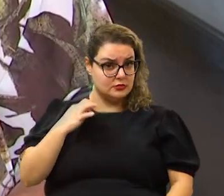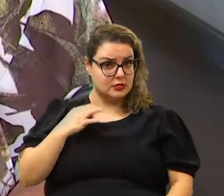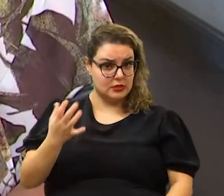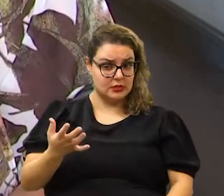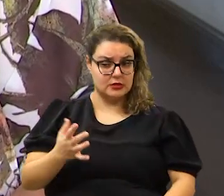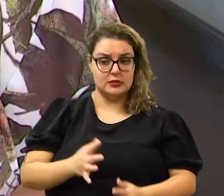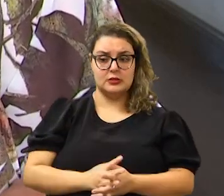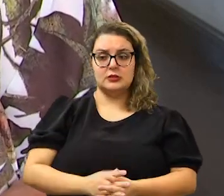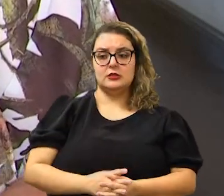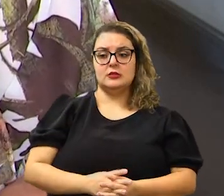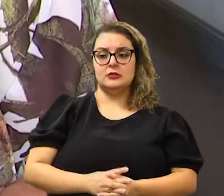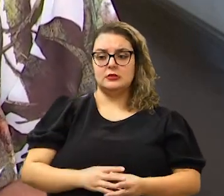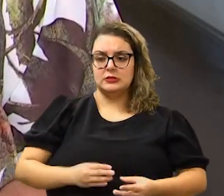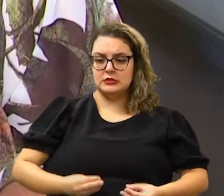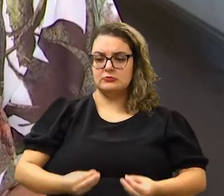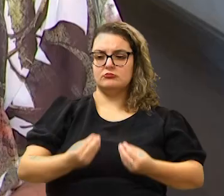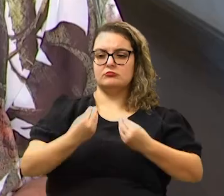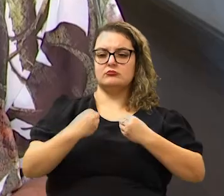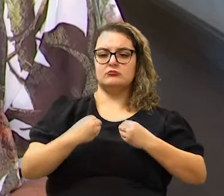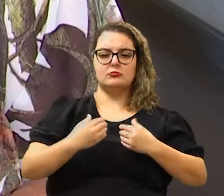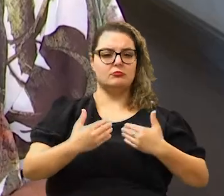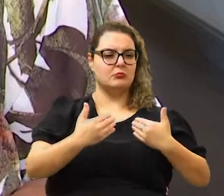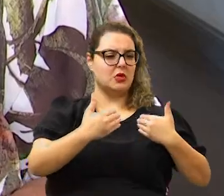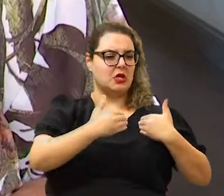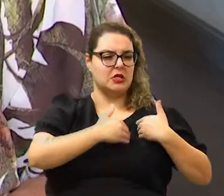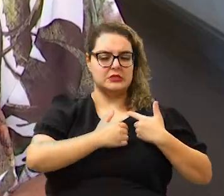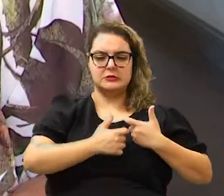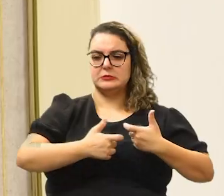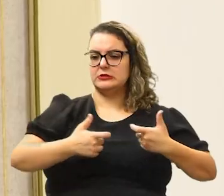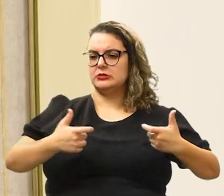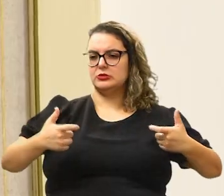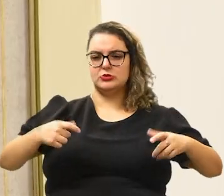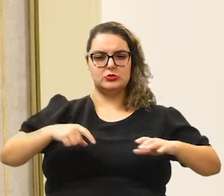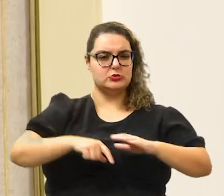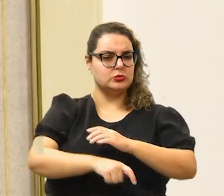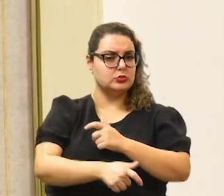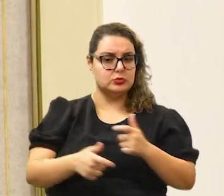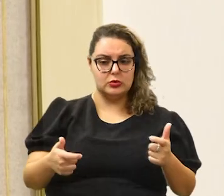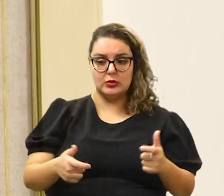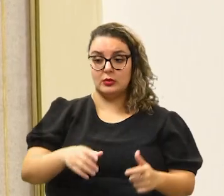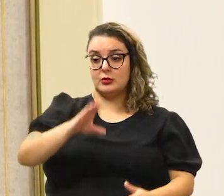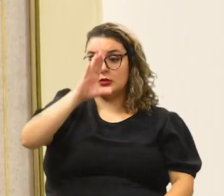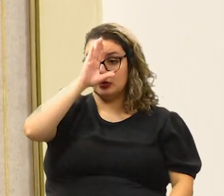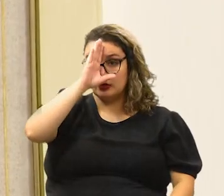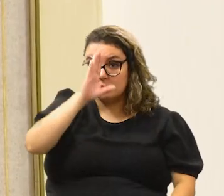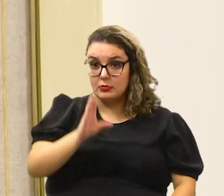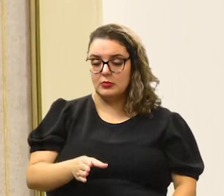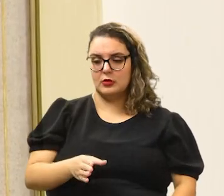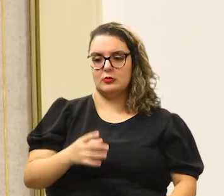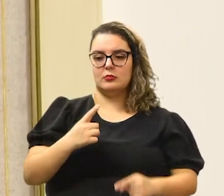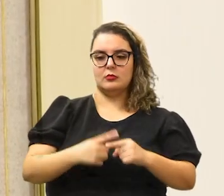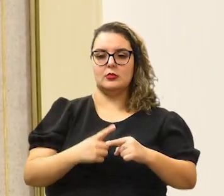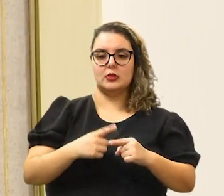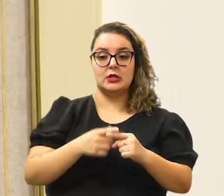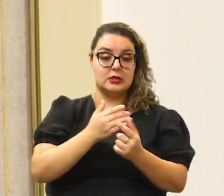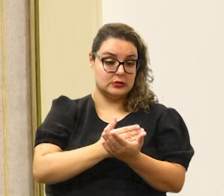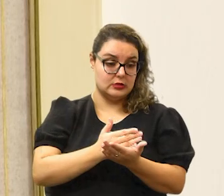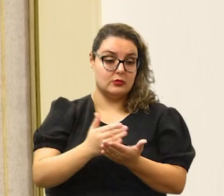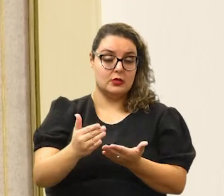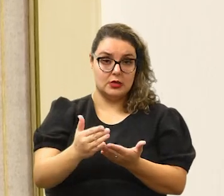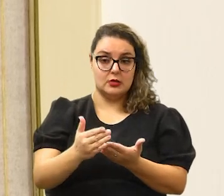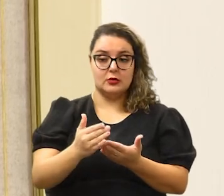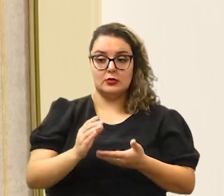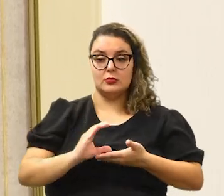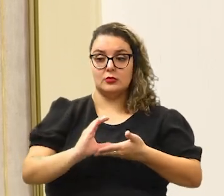vice-presidente, quando eu fui eleita presidente, que deve ter sido em 99, 90, aí foi nessa